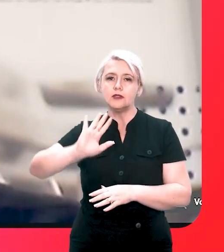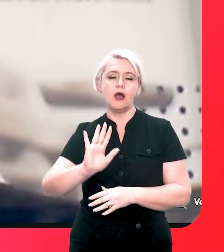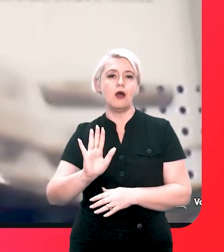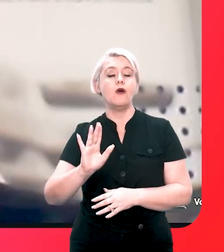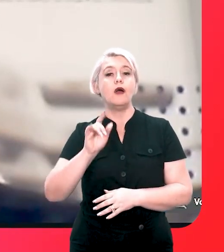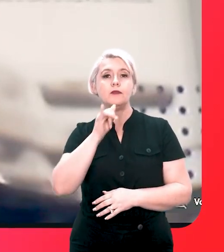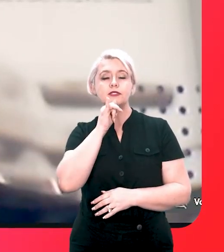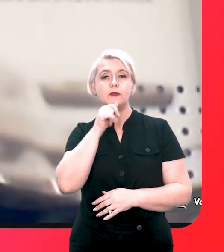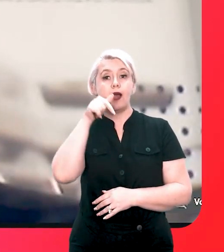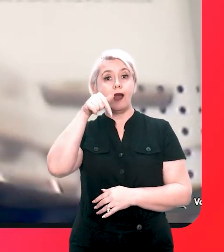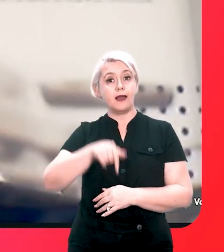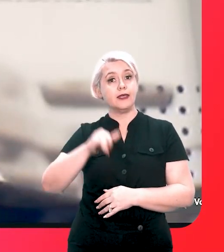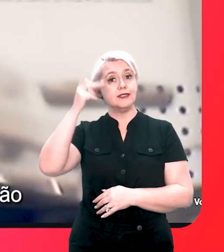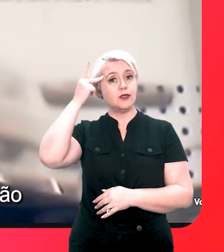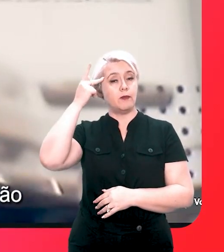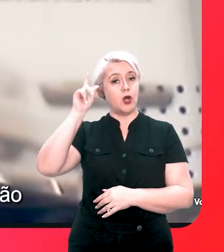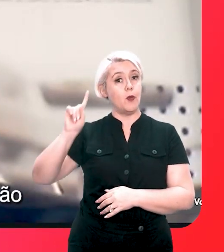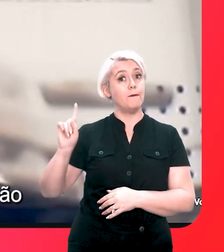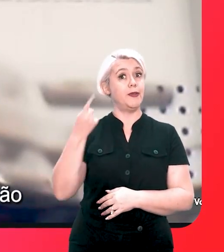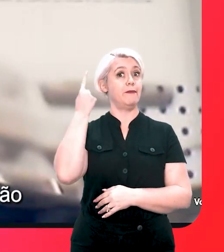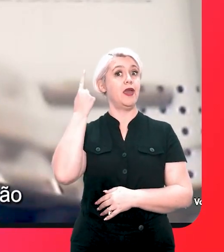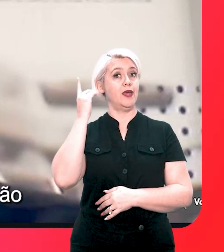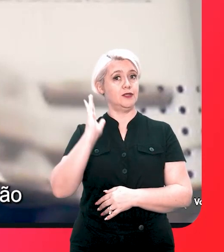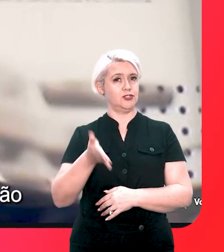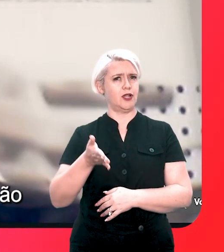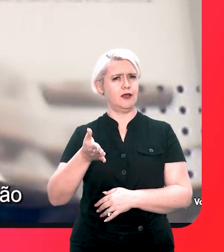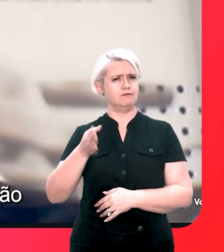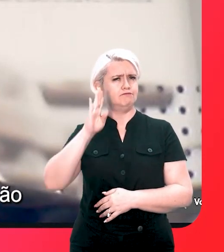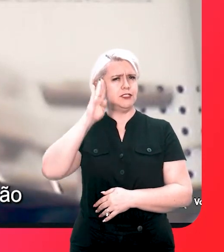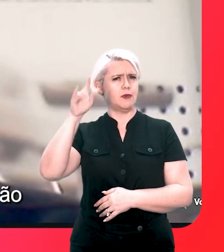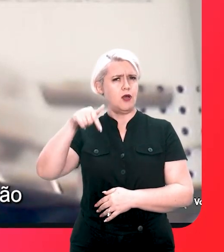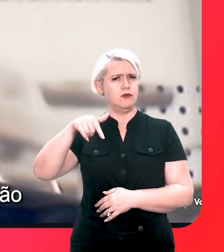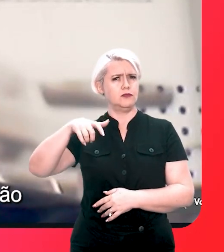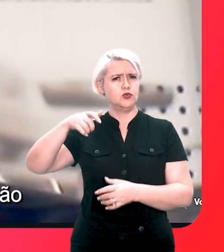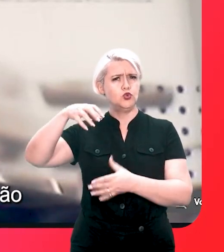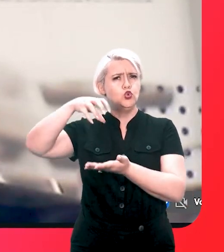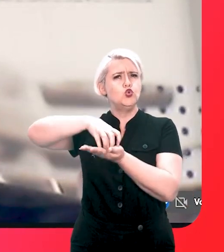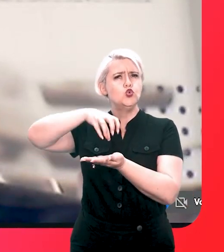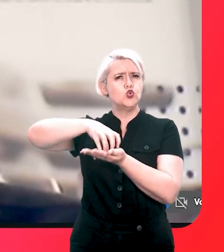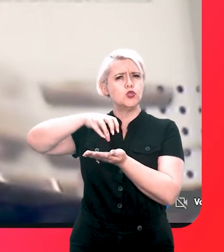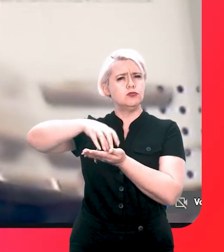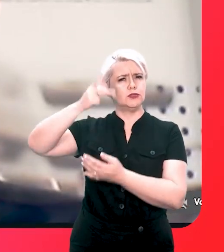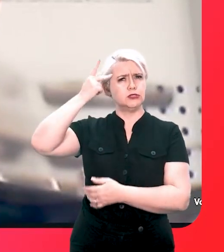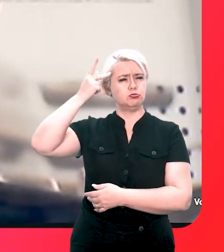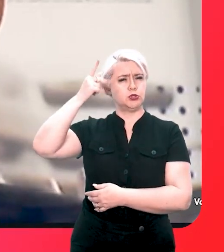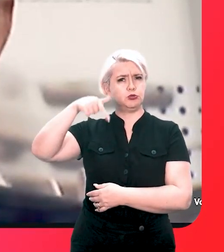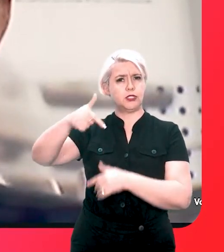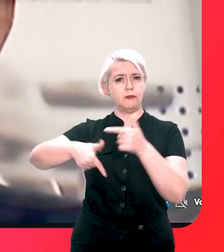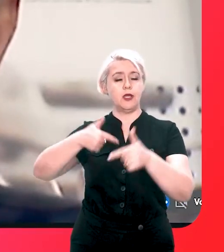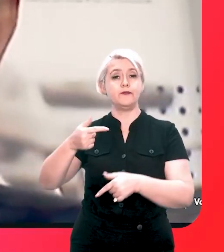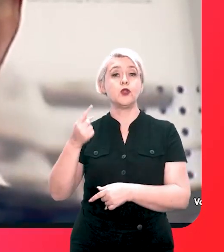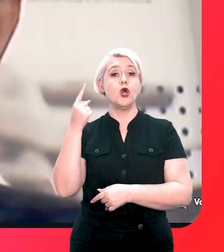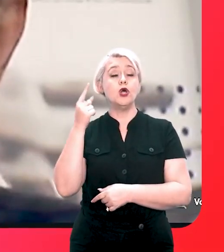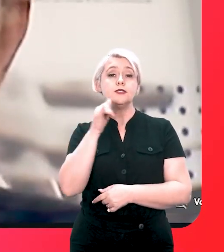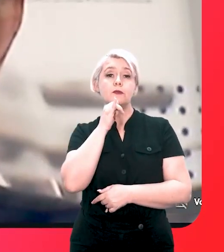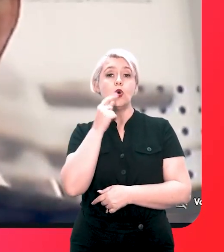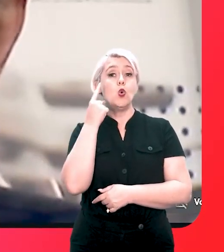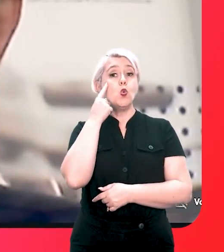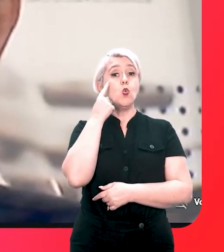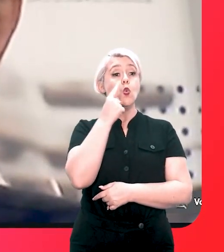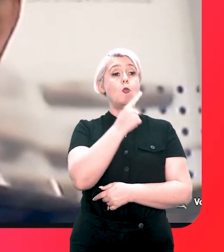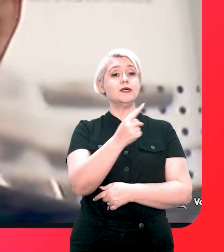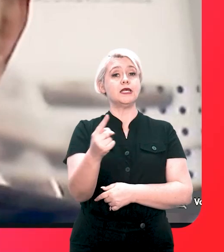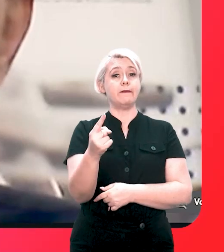exemplo, aqui em São Paulo, que foi o primeiro e que é um grande destaque aqui do núcleo de São Paulo, passa uma semana,